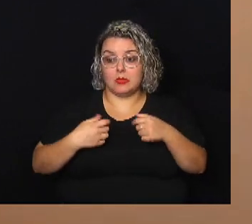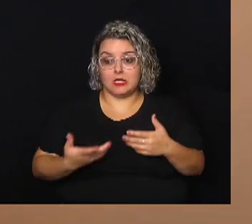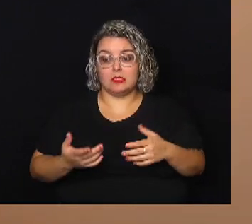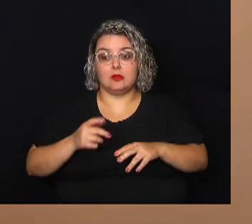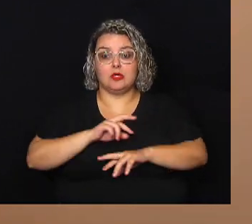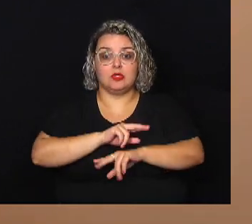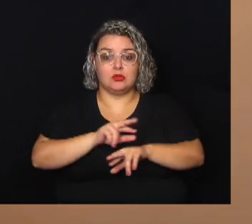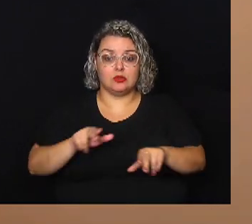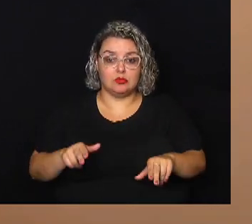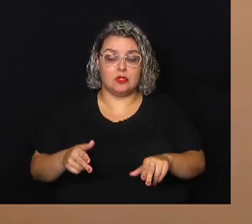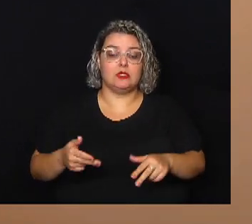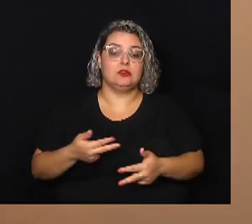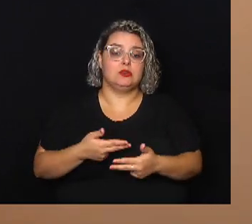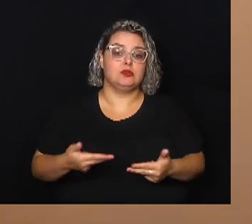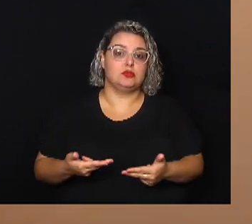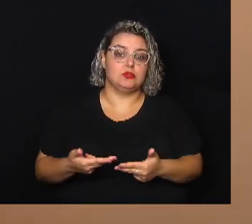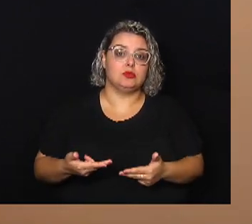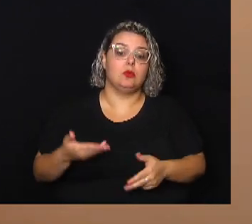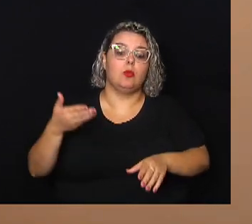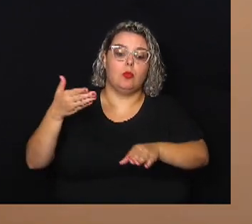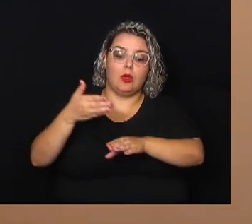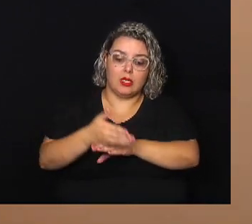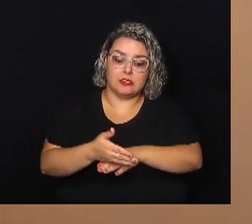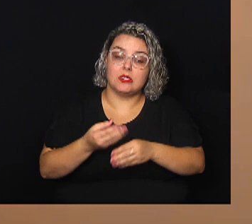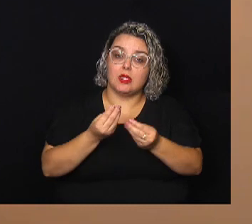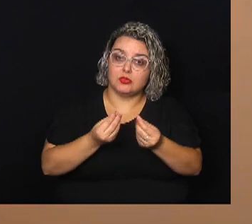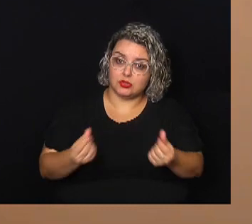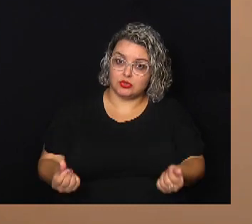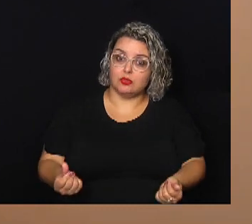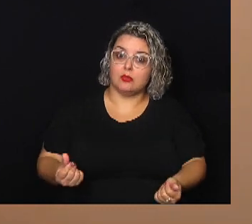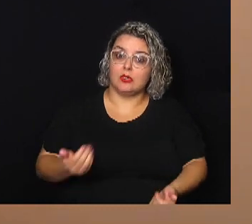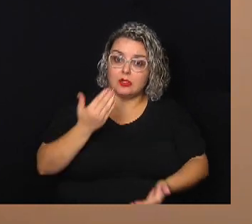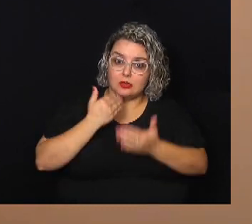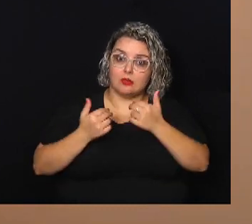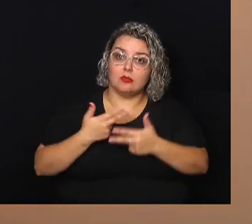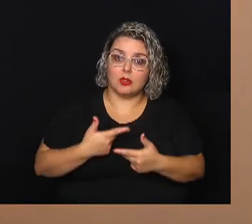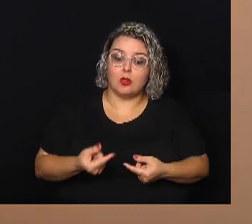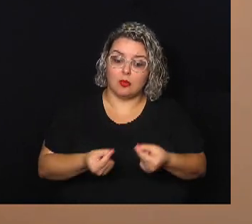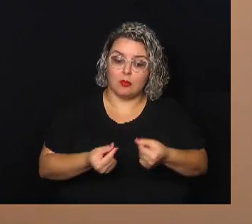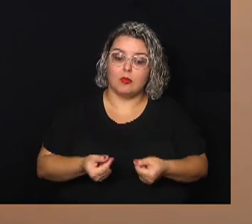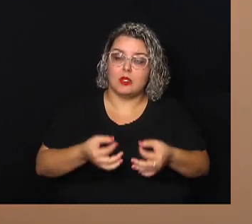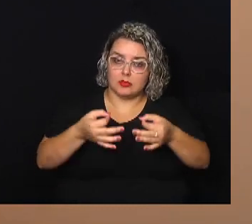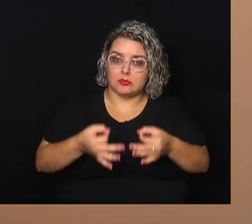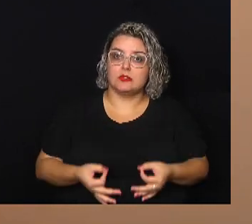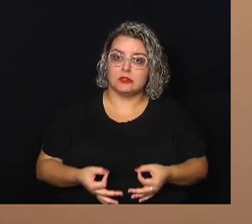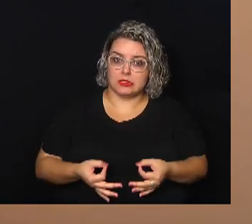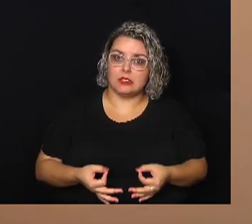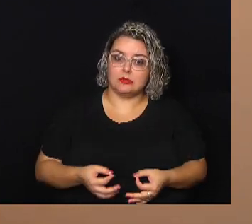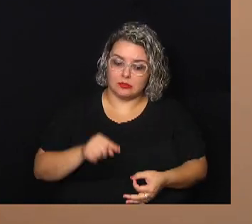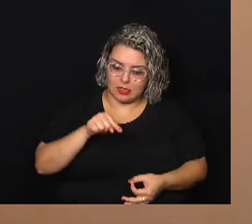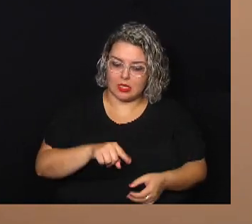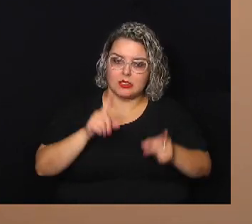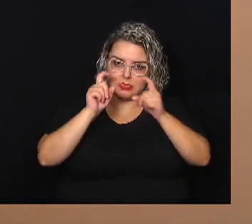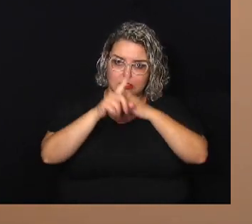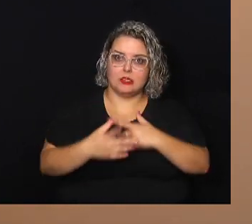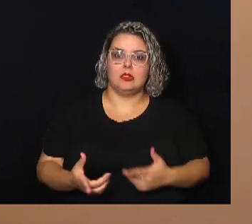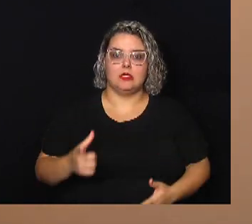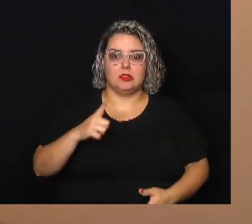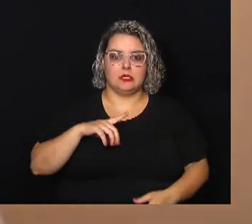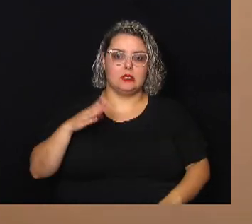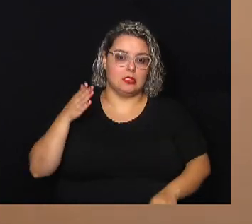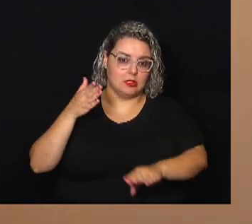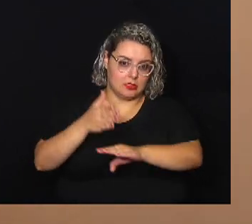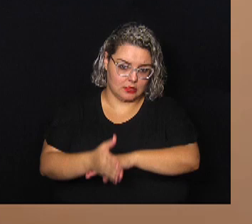acesso a uma alimentação de qualidade a um preço justo. Hoje é muito mais fácil nós termos acesso